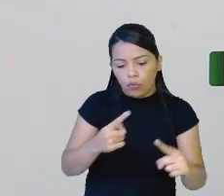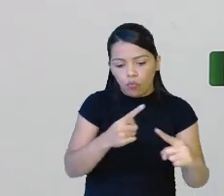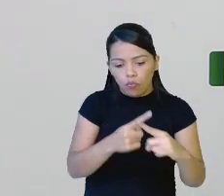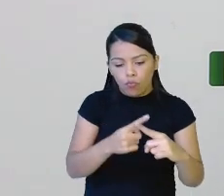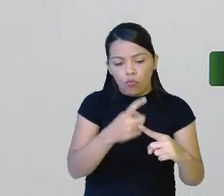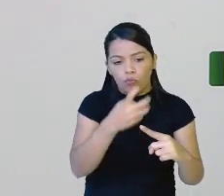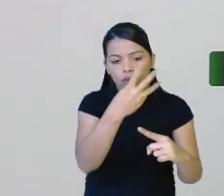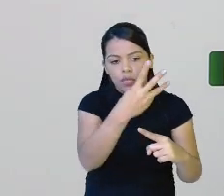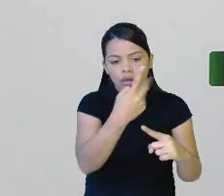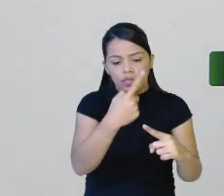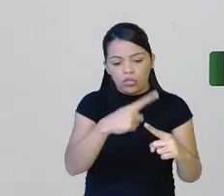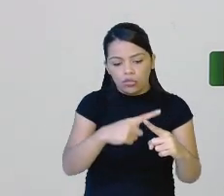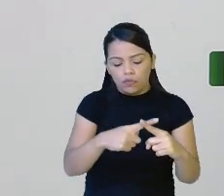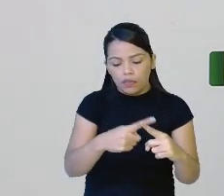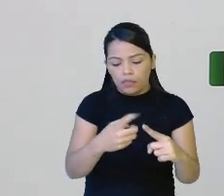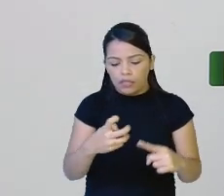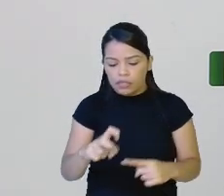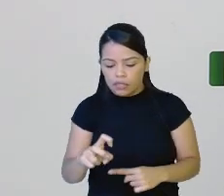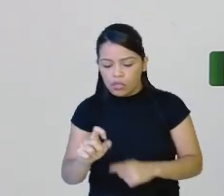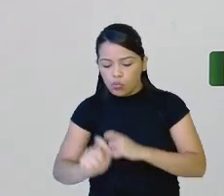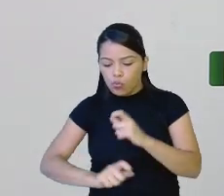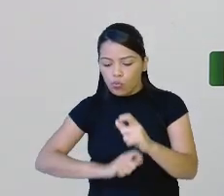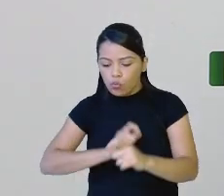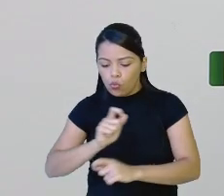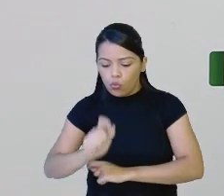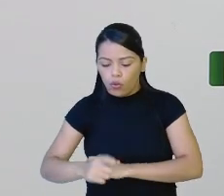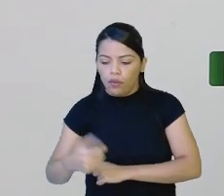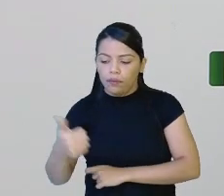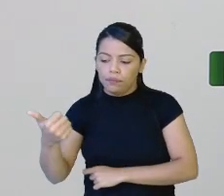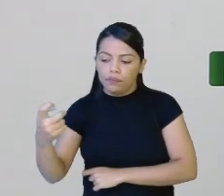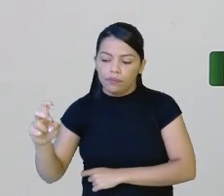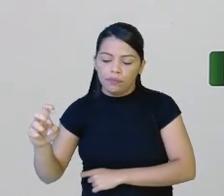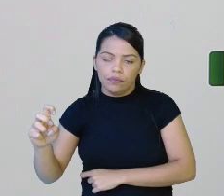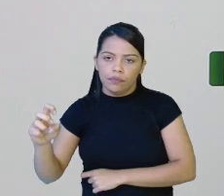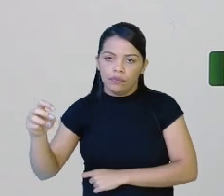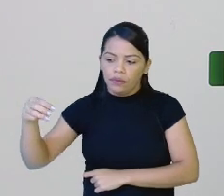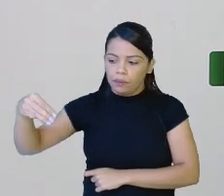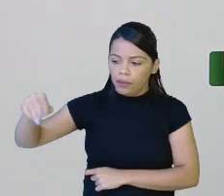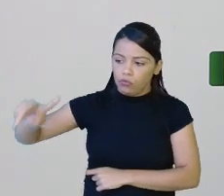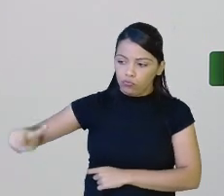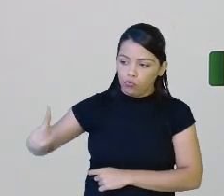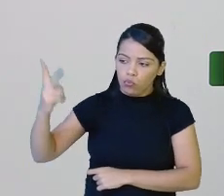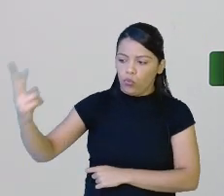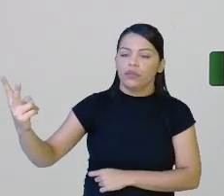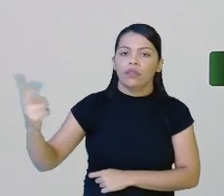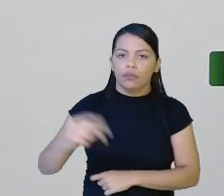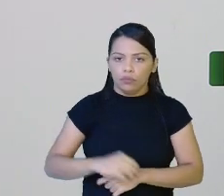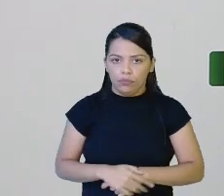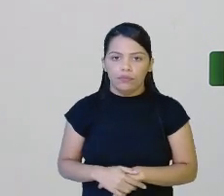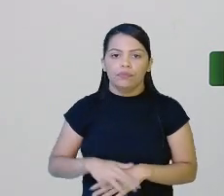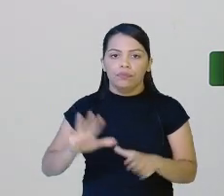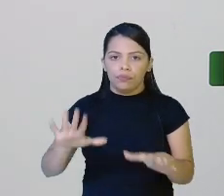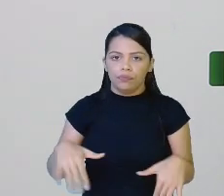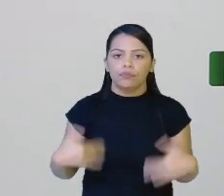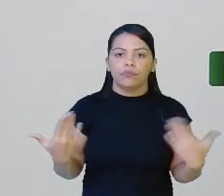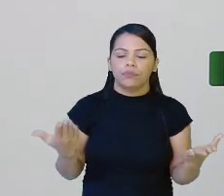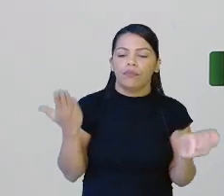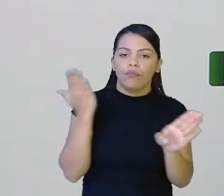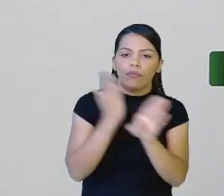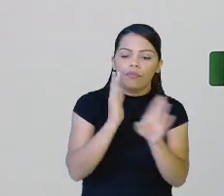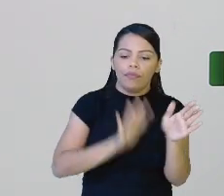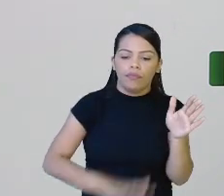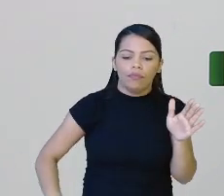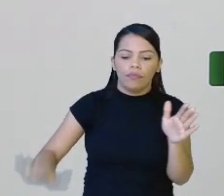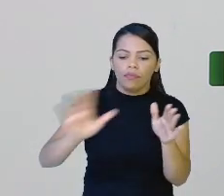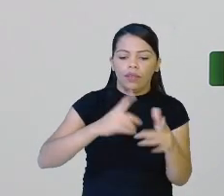retangulares, tá? Então, a minha área mede 15 metros quadrados. Para encontrar a área de um retângulo,